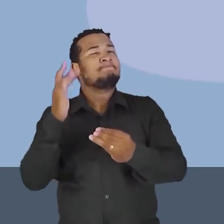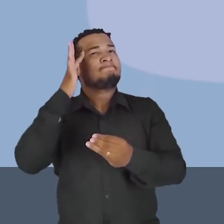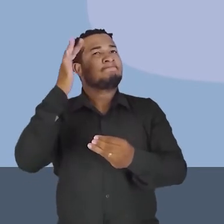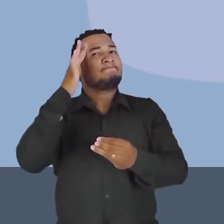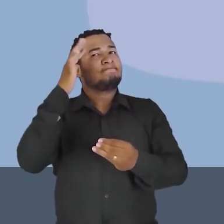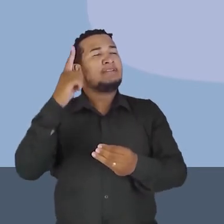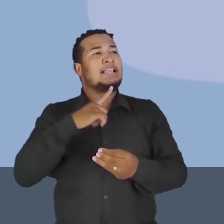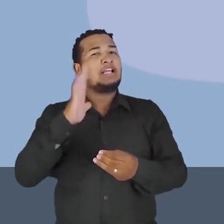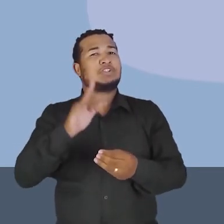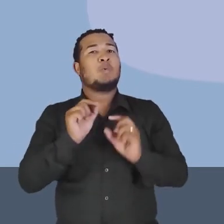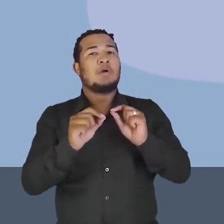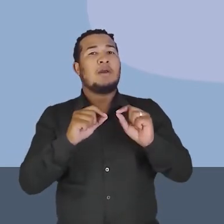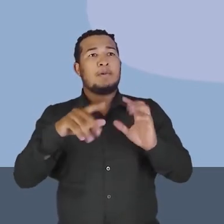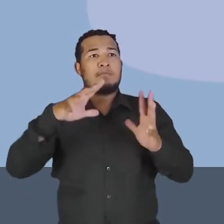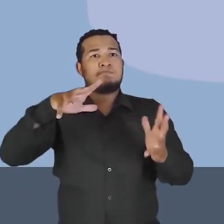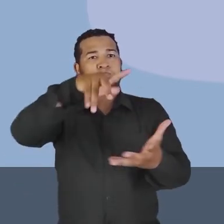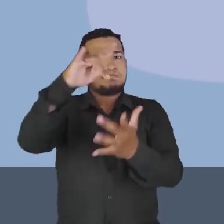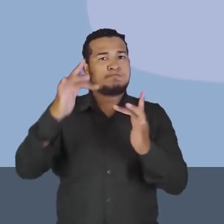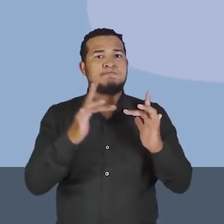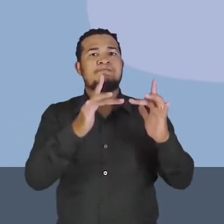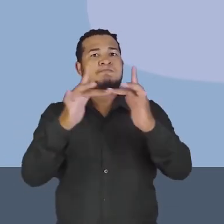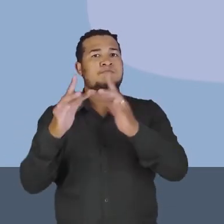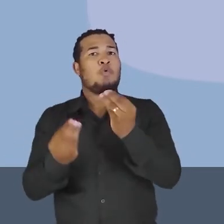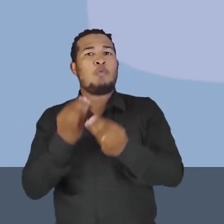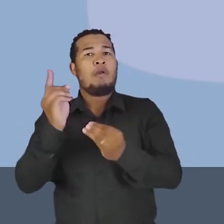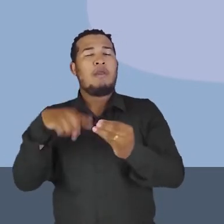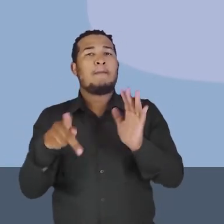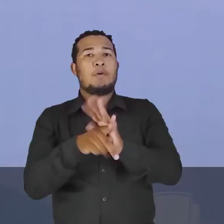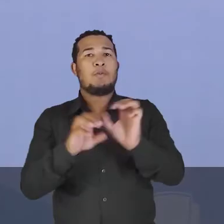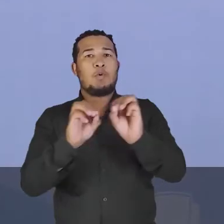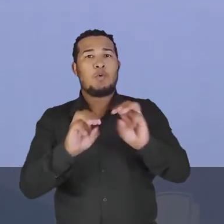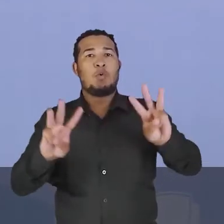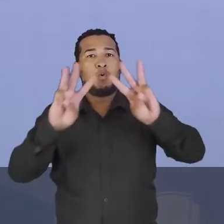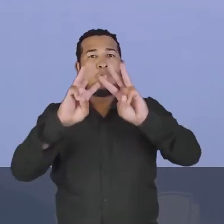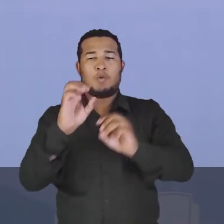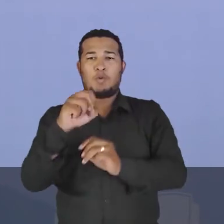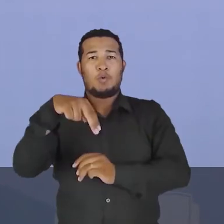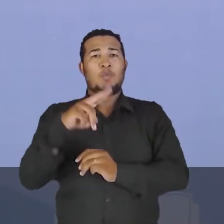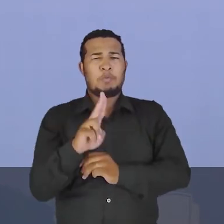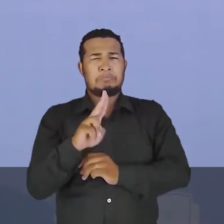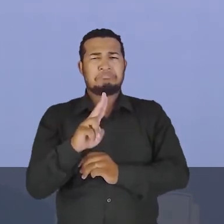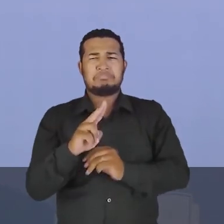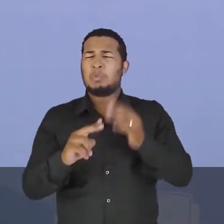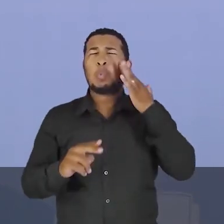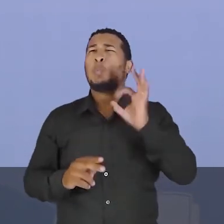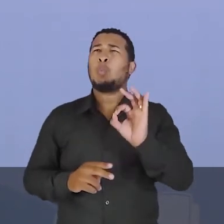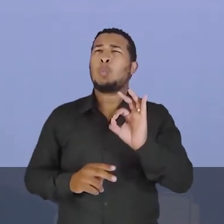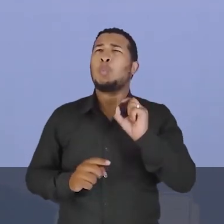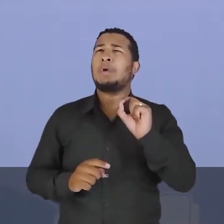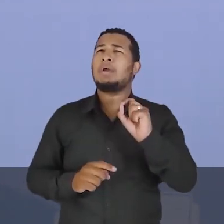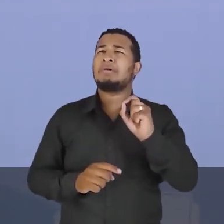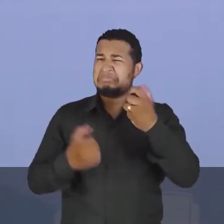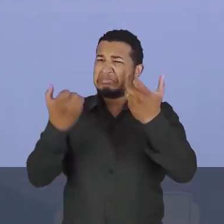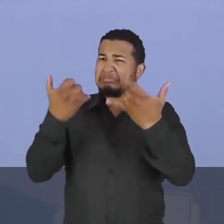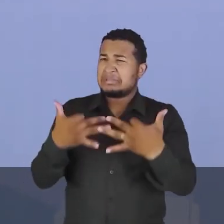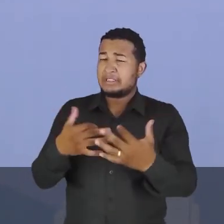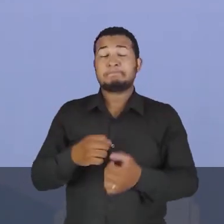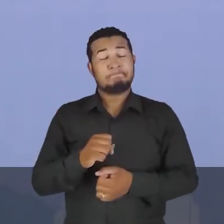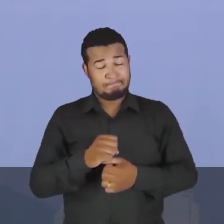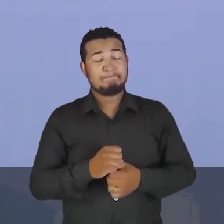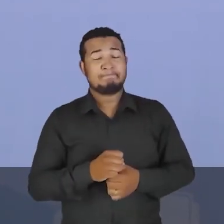das Nações, que é a ideia embrionária da Organização das Nações Unidas. Professor, não entendi bem, como assim? Explico isso para você.